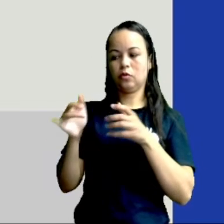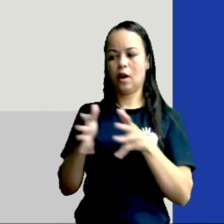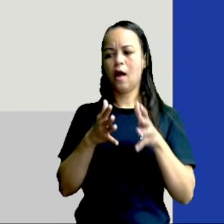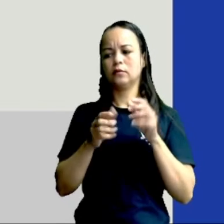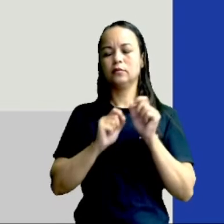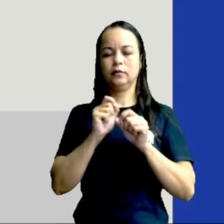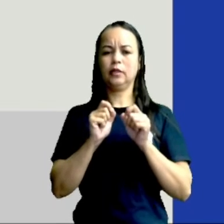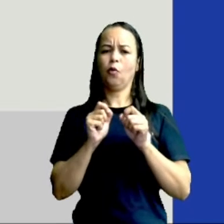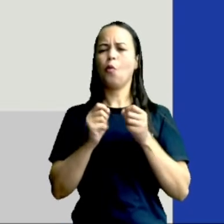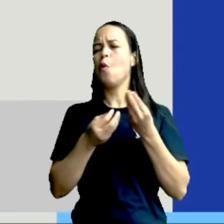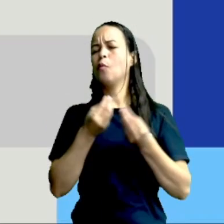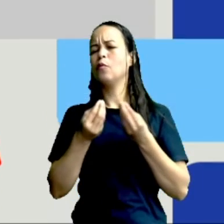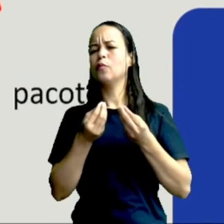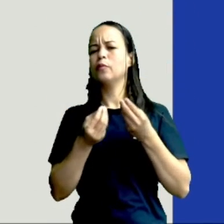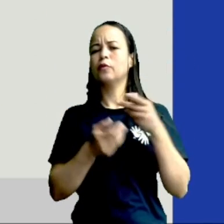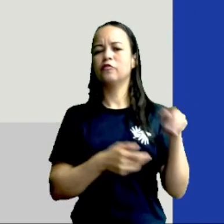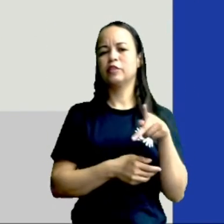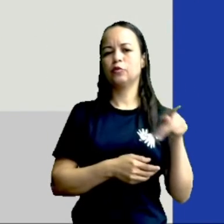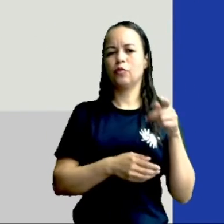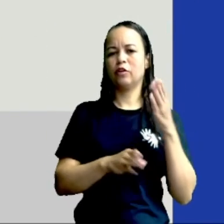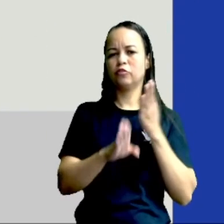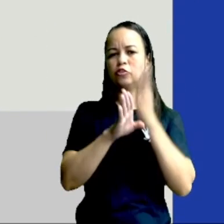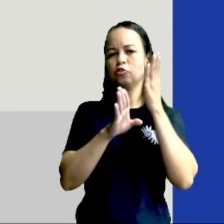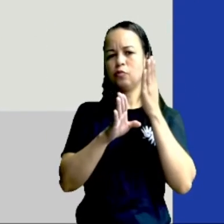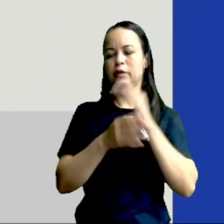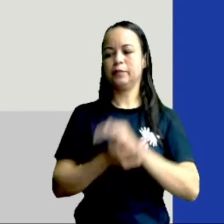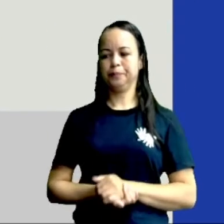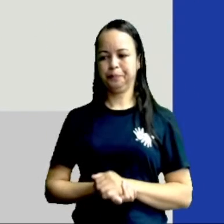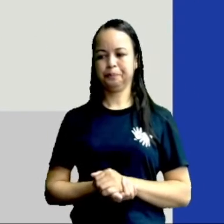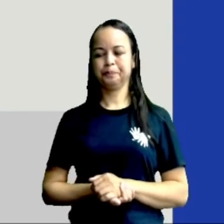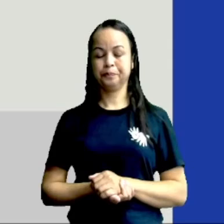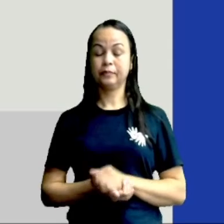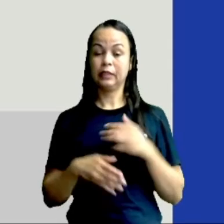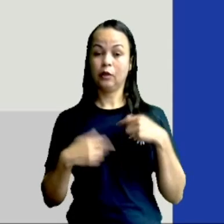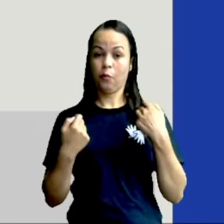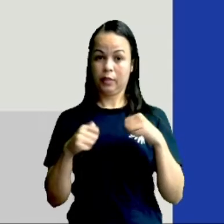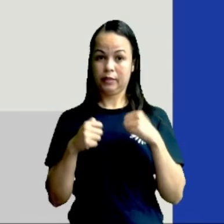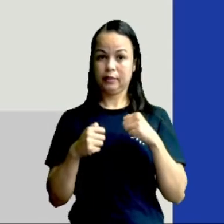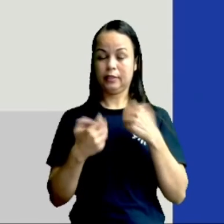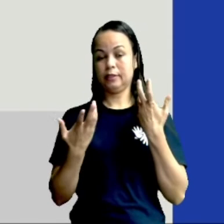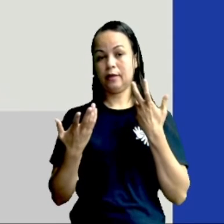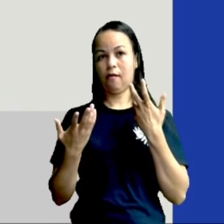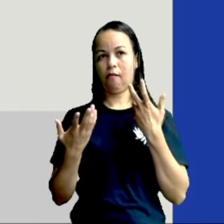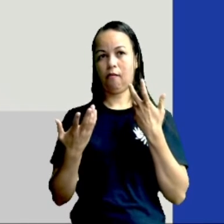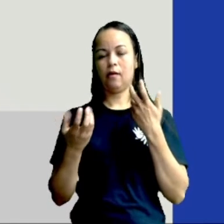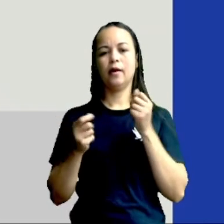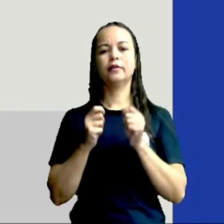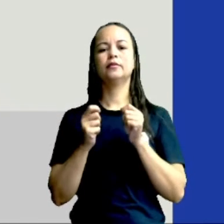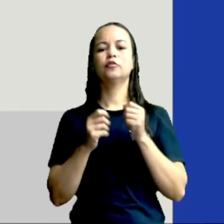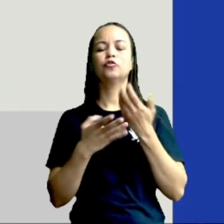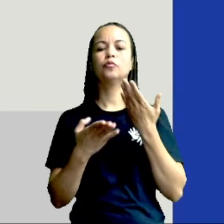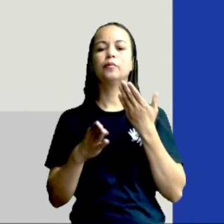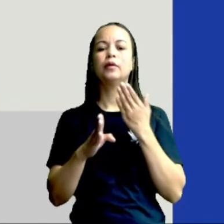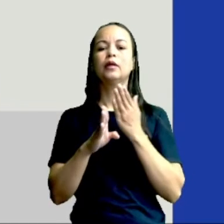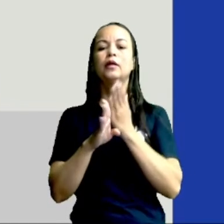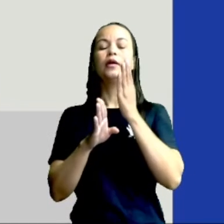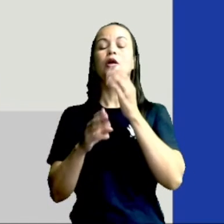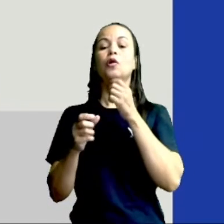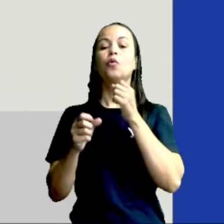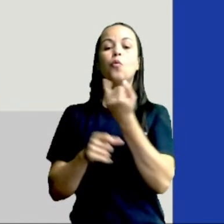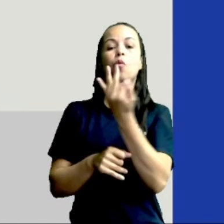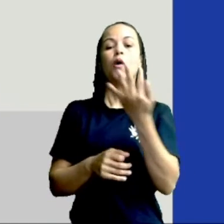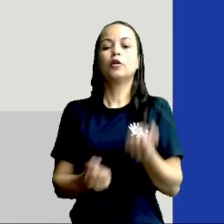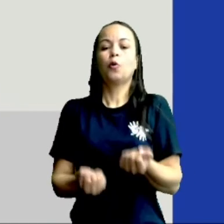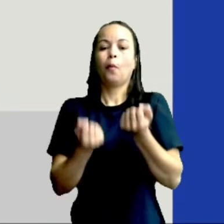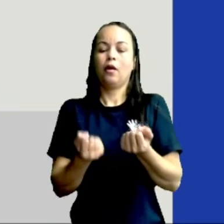peso verde, desse pacote verde? Então, vamos ver. Então, a gente precisa primeiro descobrir quanto pesa o pacote verde, tá?